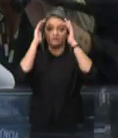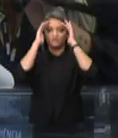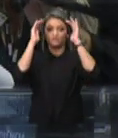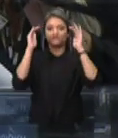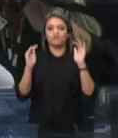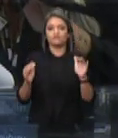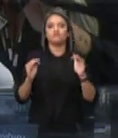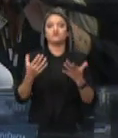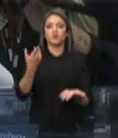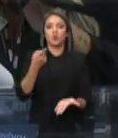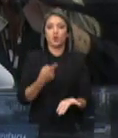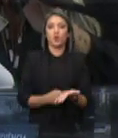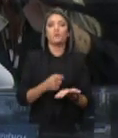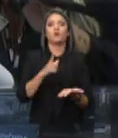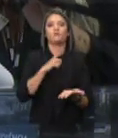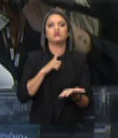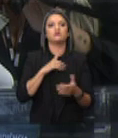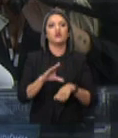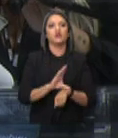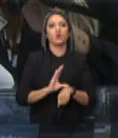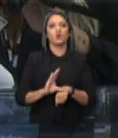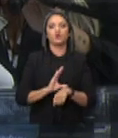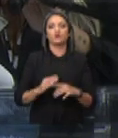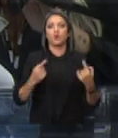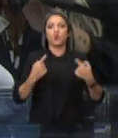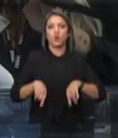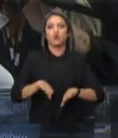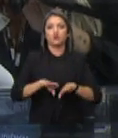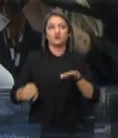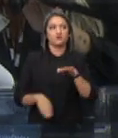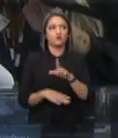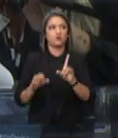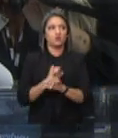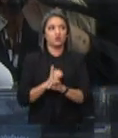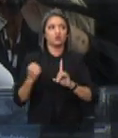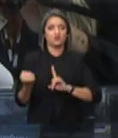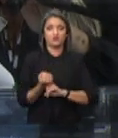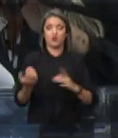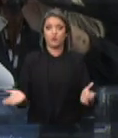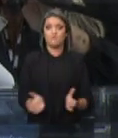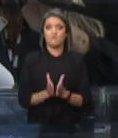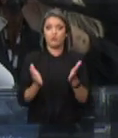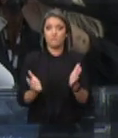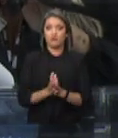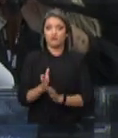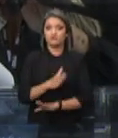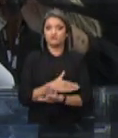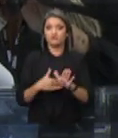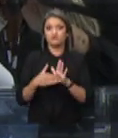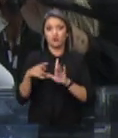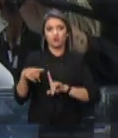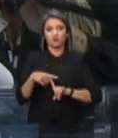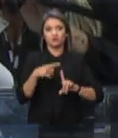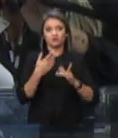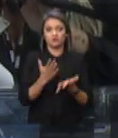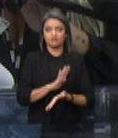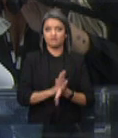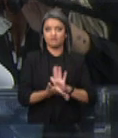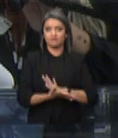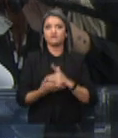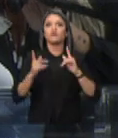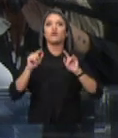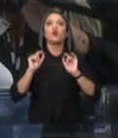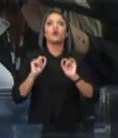o compromisso constitucional contra desigualdade social a pobreza e todo tipo de discriminação trata-se de